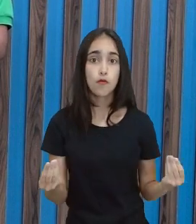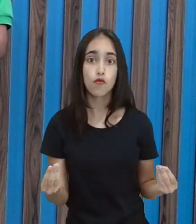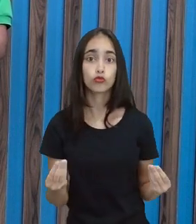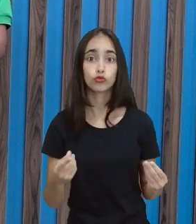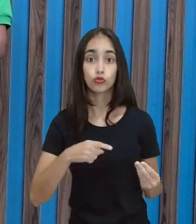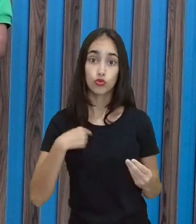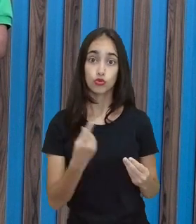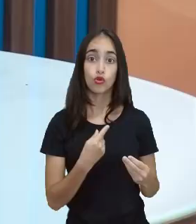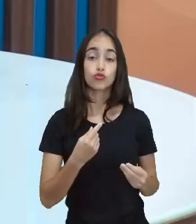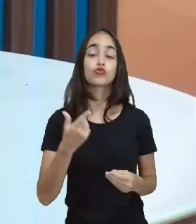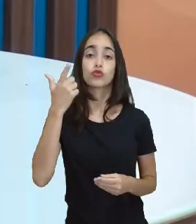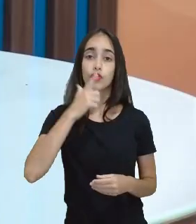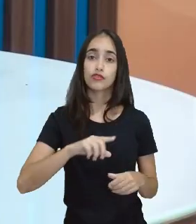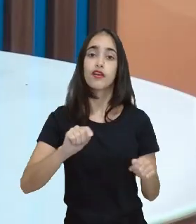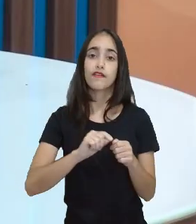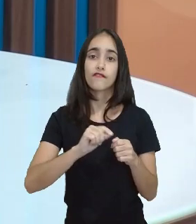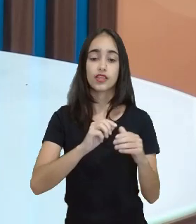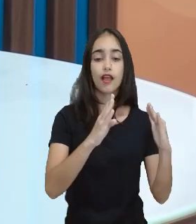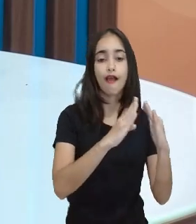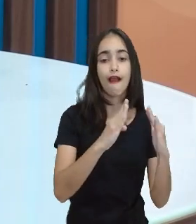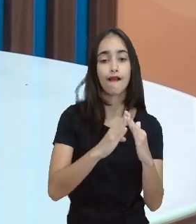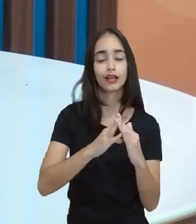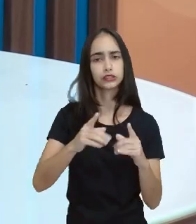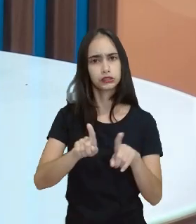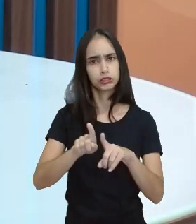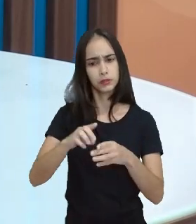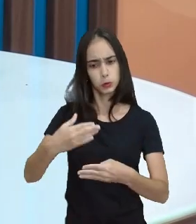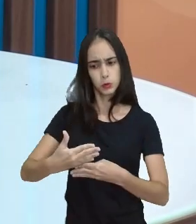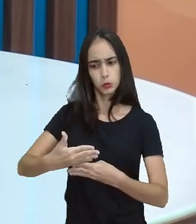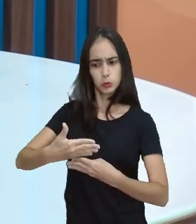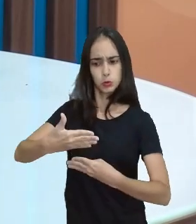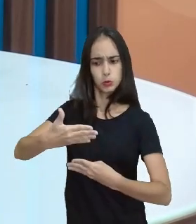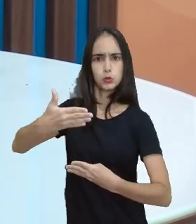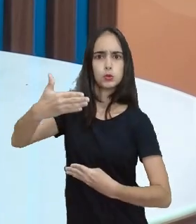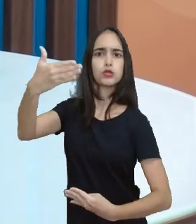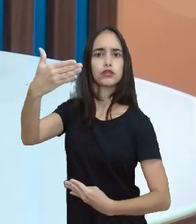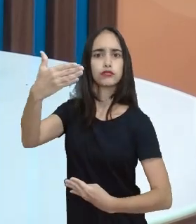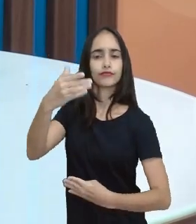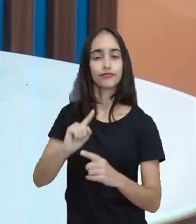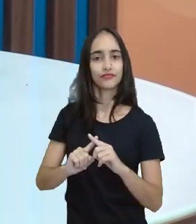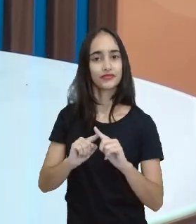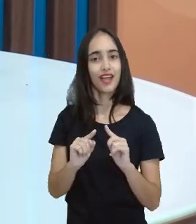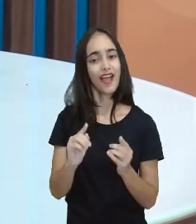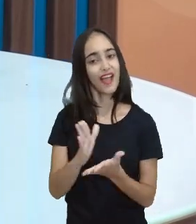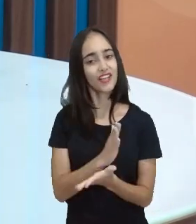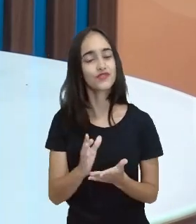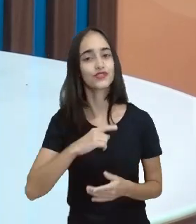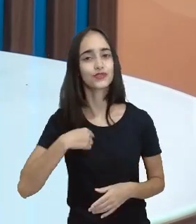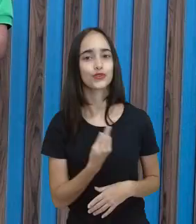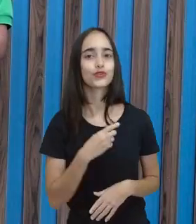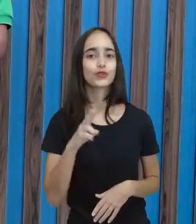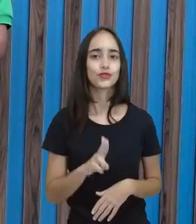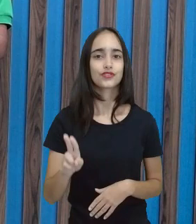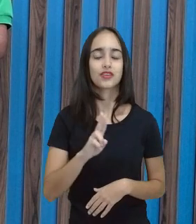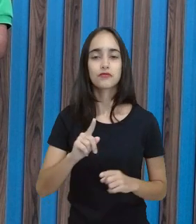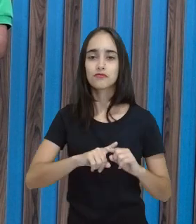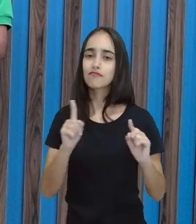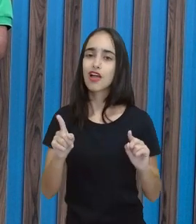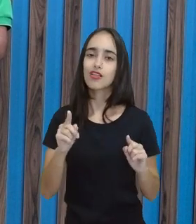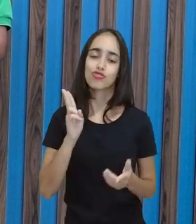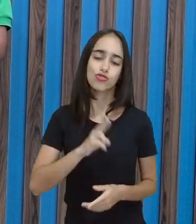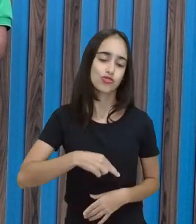este tijolo. Mas muitas vezes a gente utiliza e nem para pensar qual é a matéria que